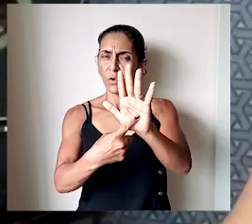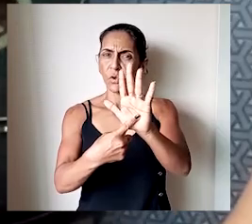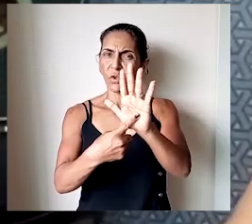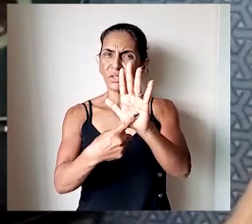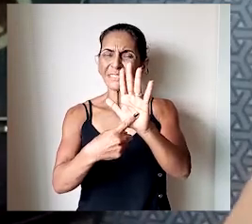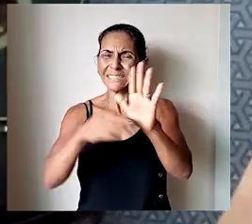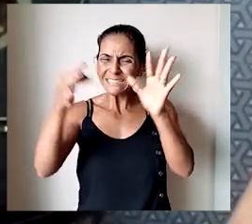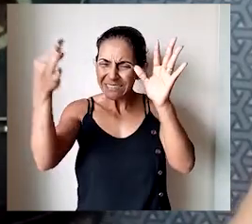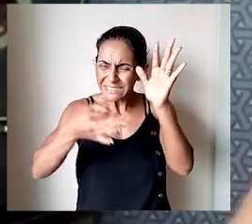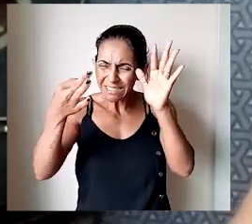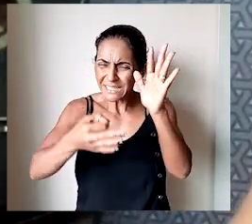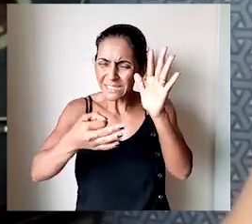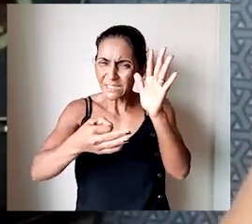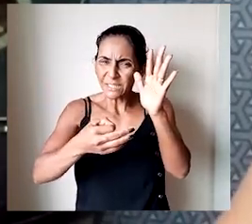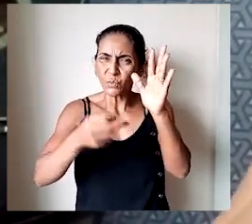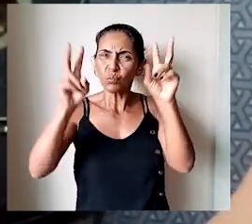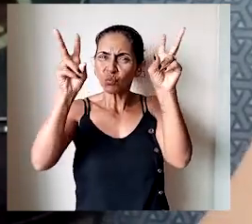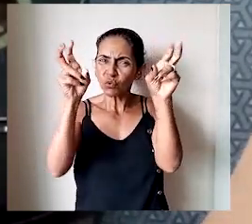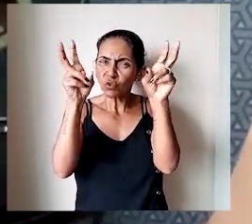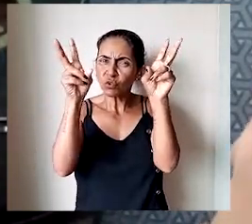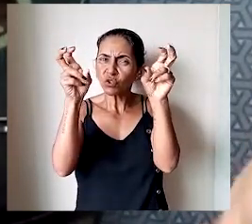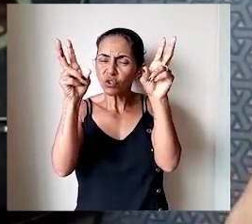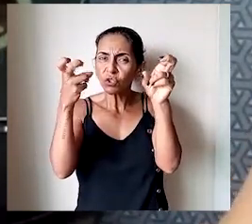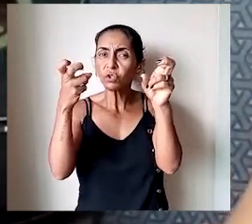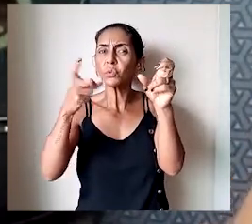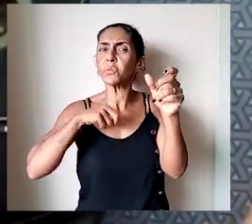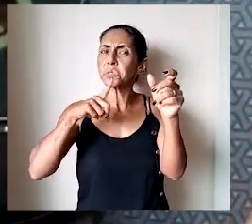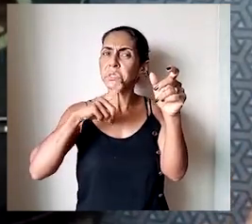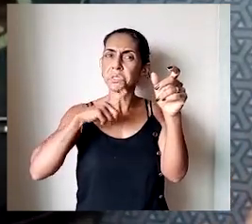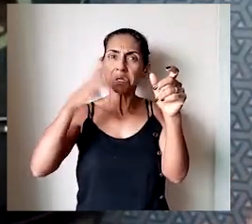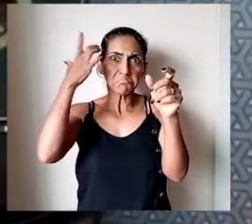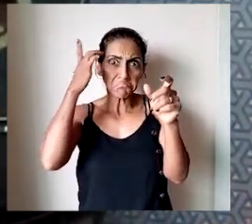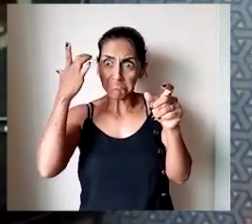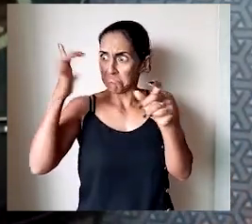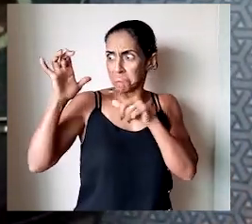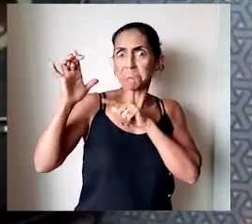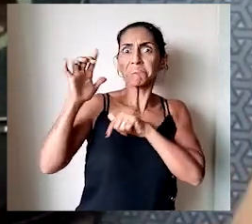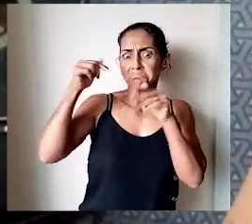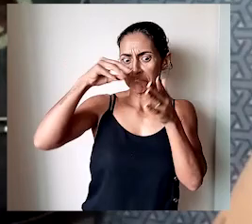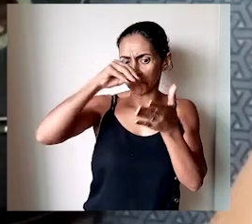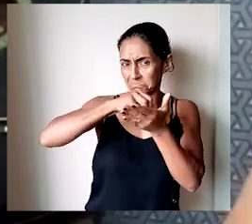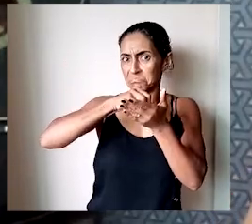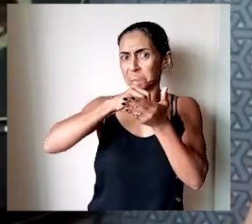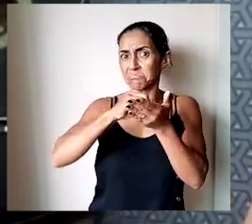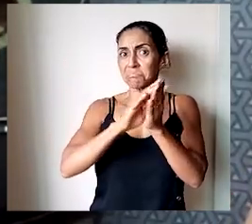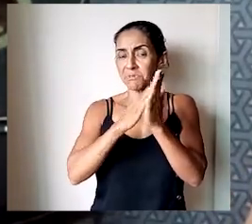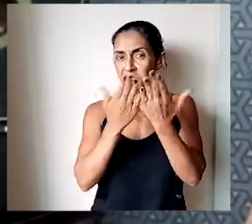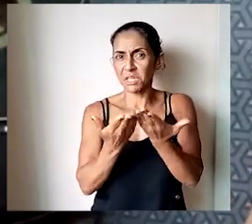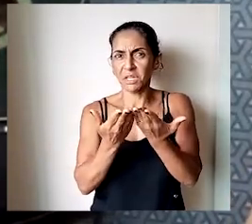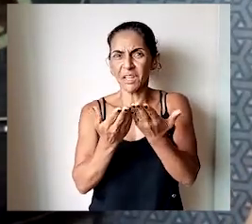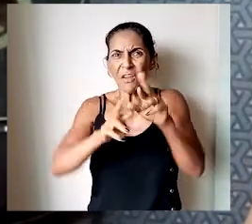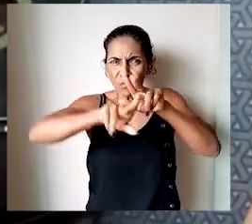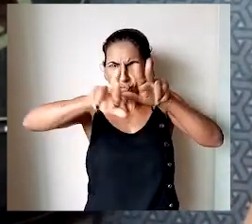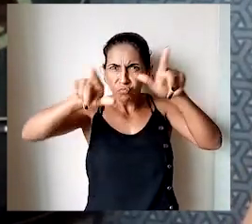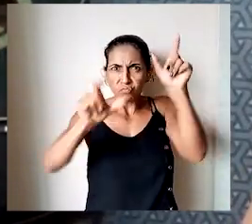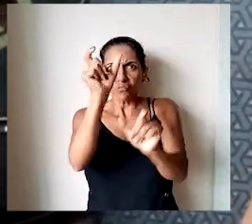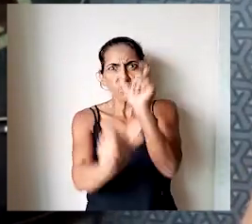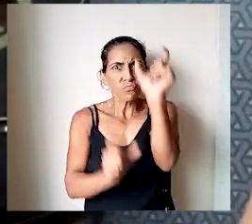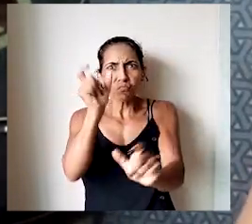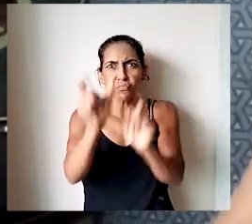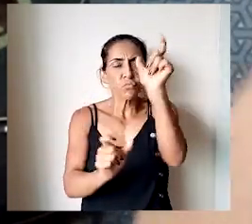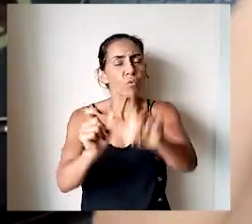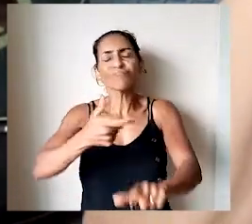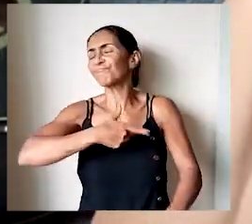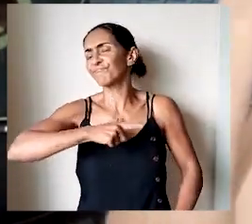do que se trata, com que você entenda que tem coisas estranhas acontecendo, não tem muitos personagens,